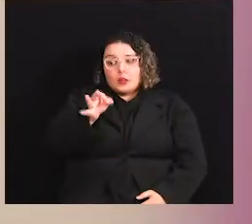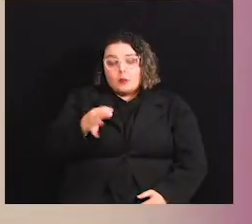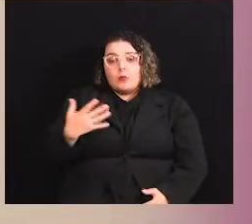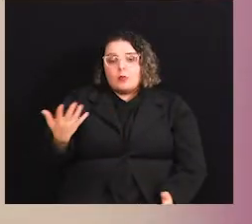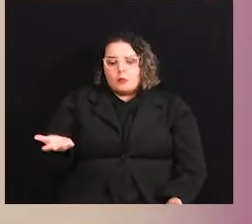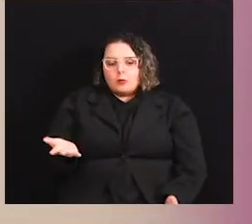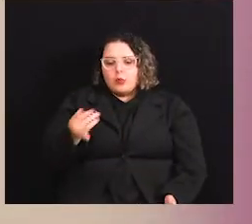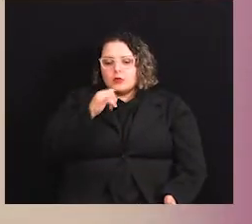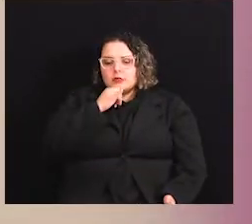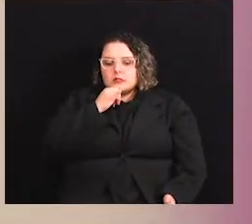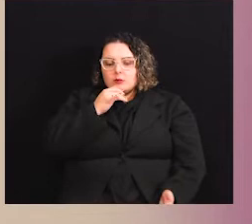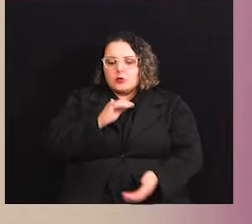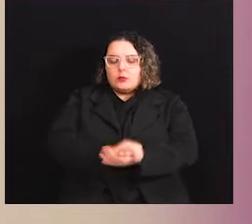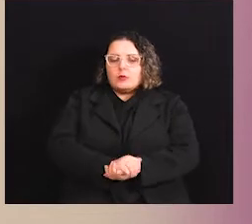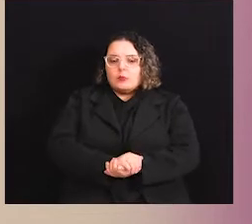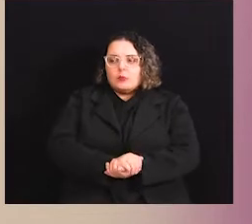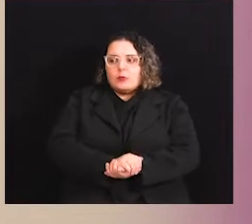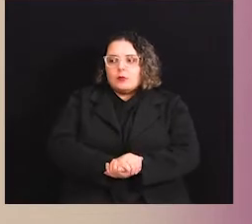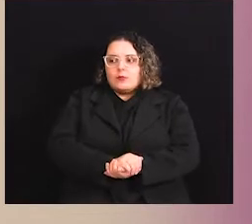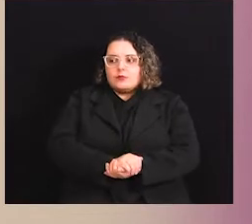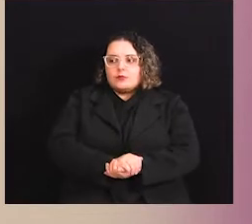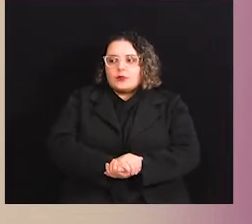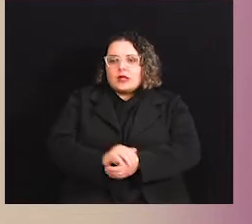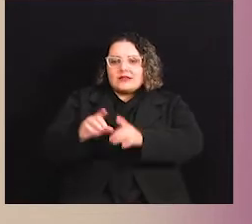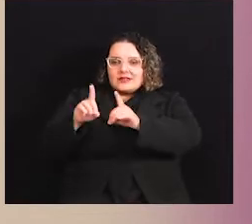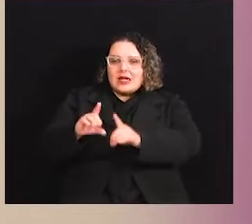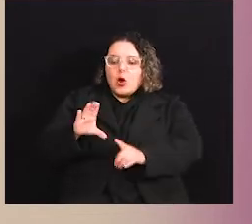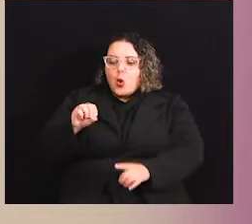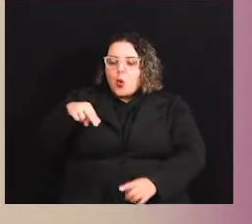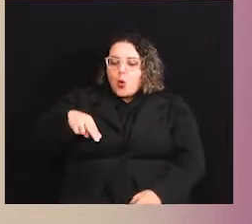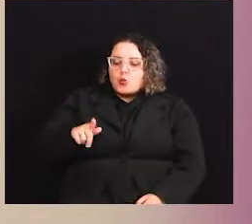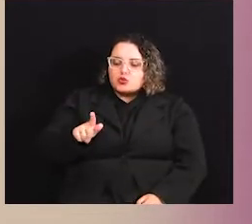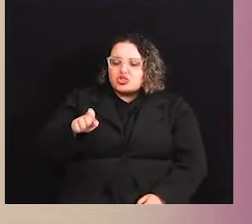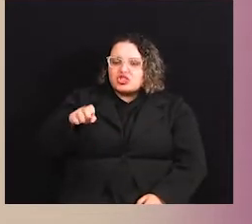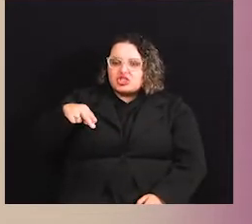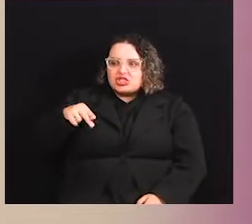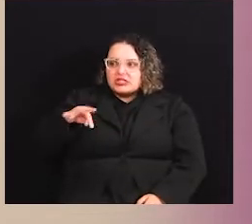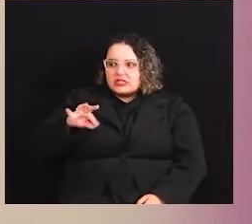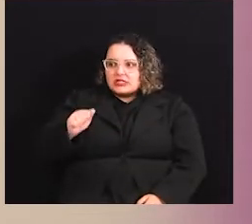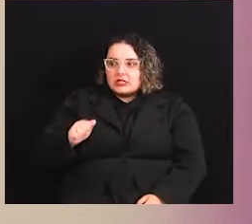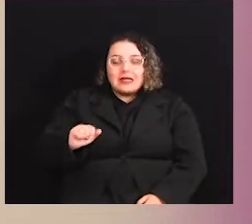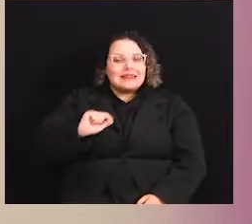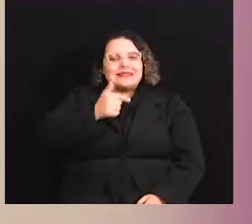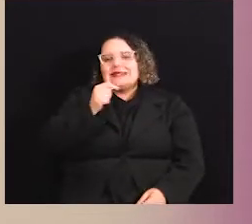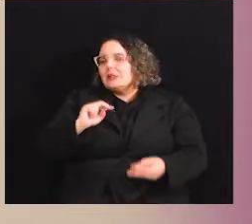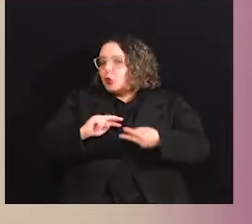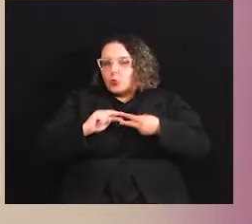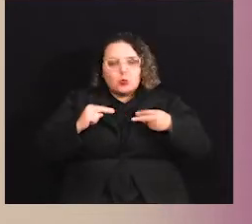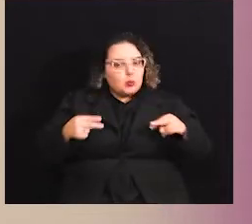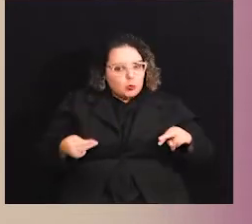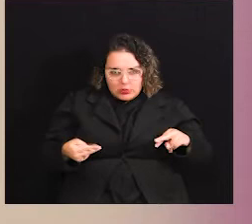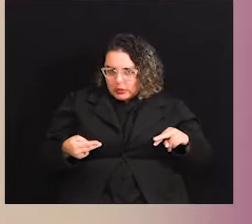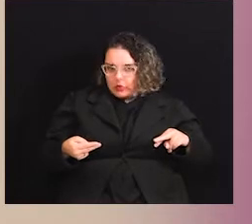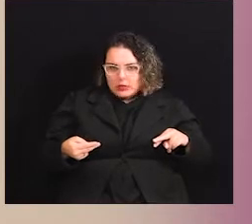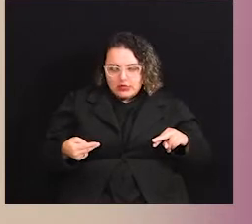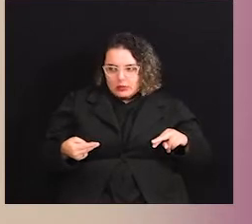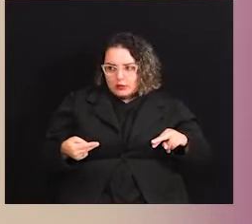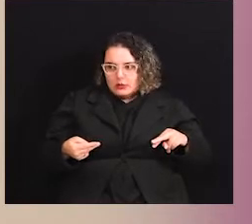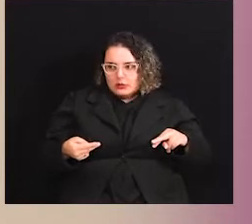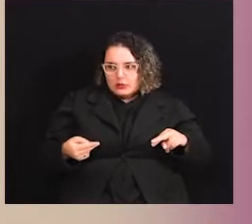Exatamente. Então, por exemplo, a deficiência congênita, a pessoa não tem o gene para